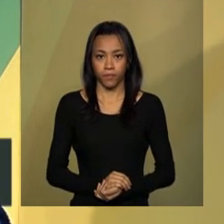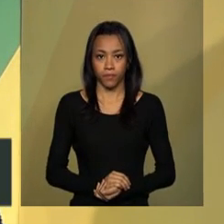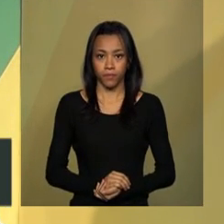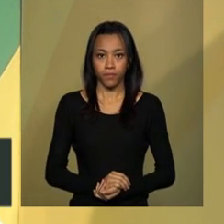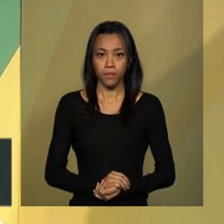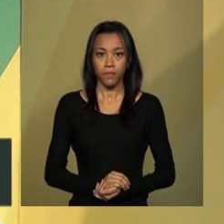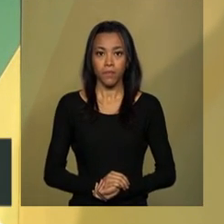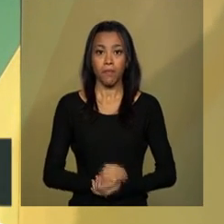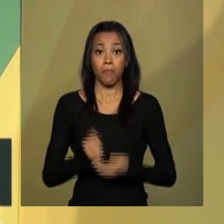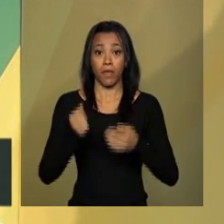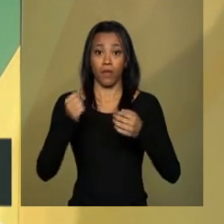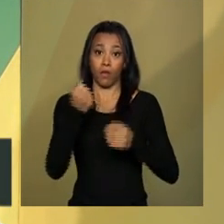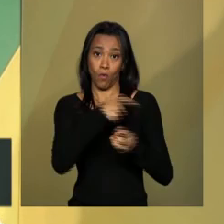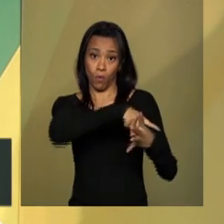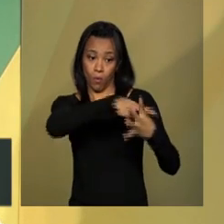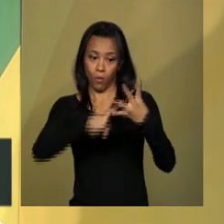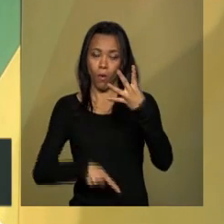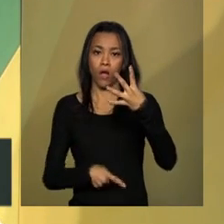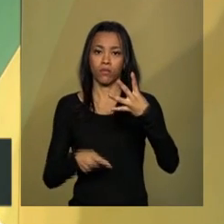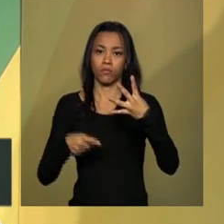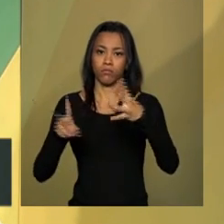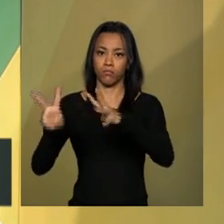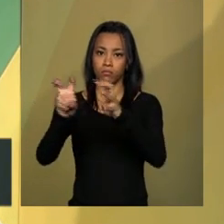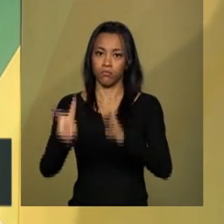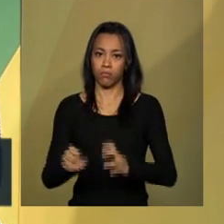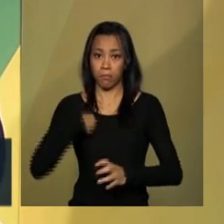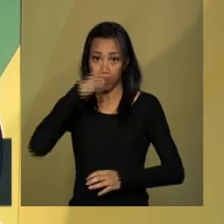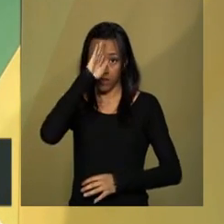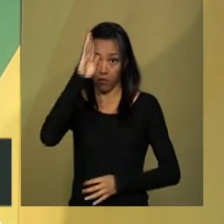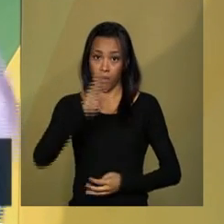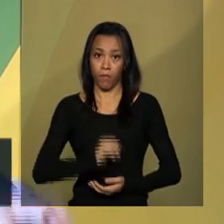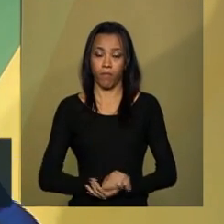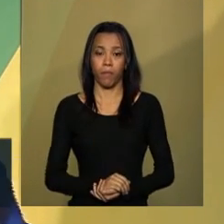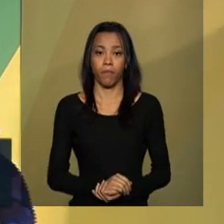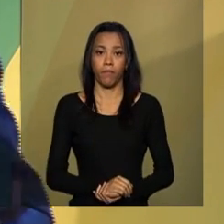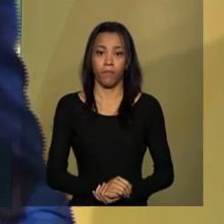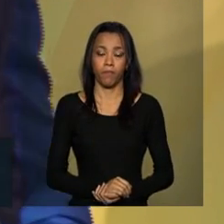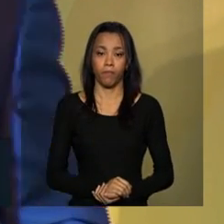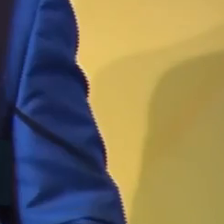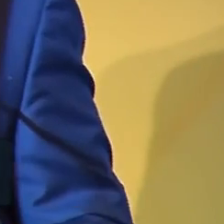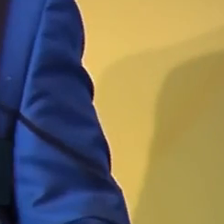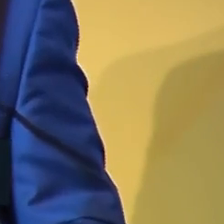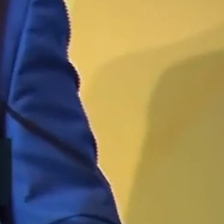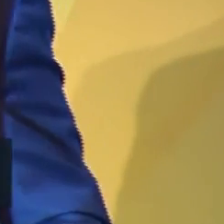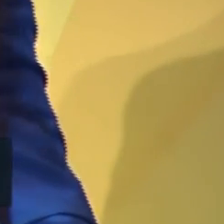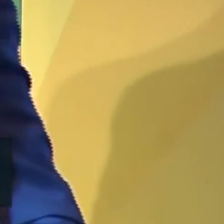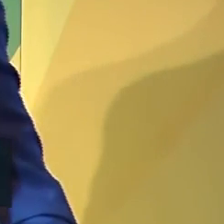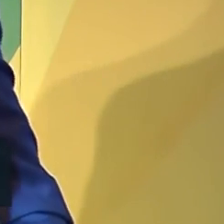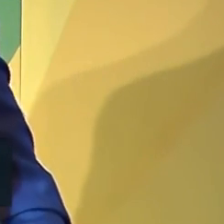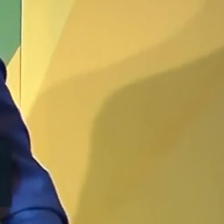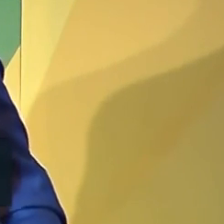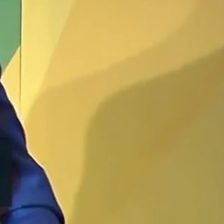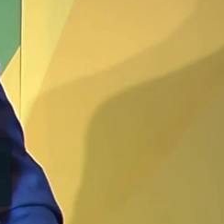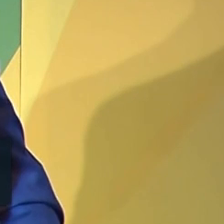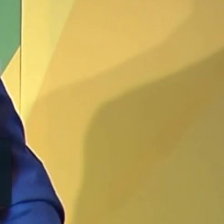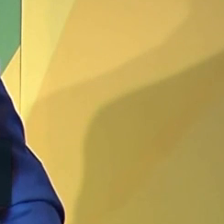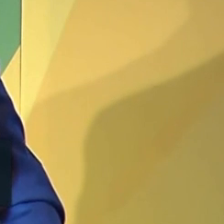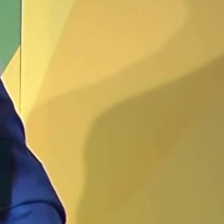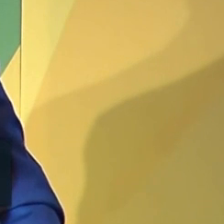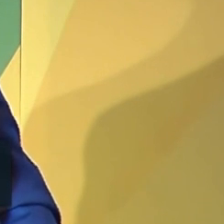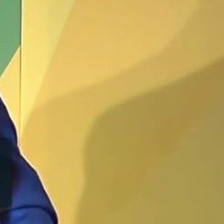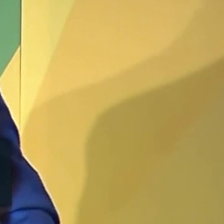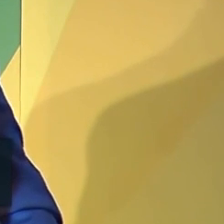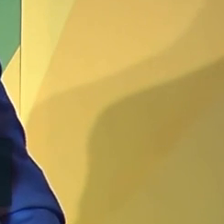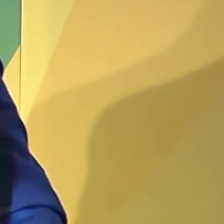4 áreas principais. Podemos passar esse slide. O total do programa é de quase 64,8 bilhões de